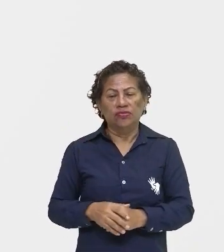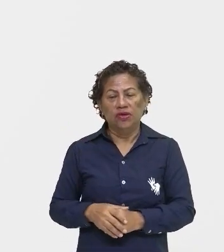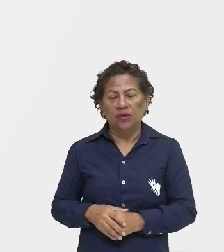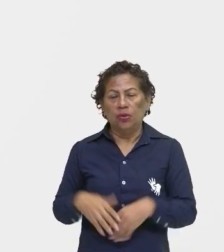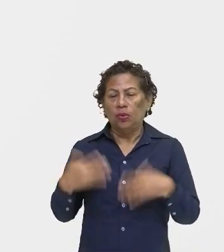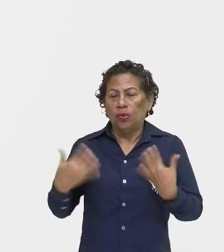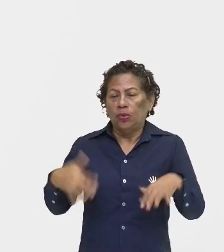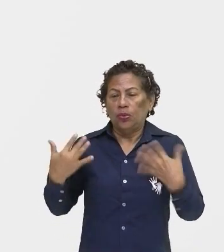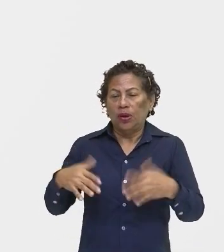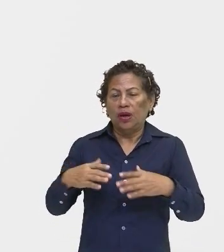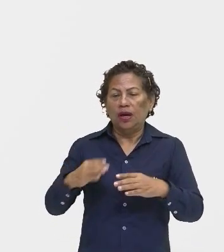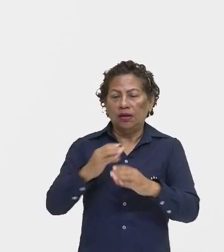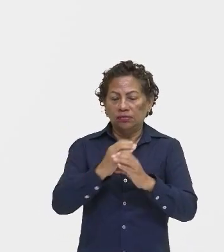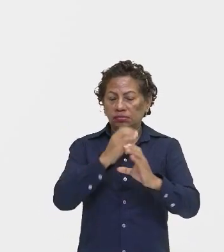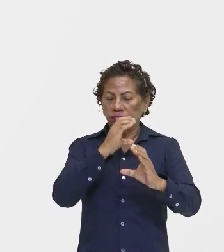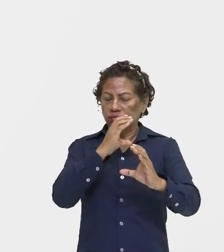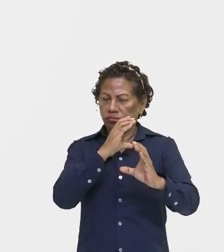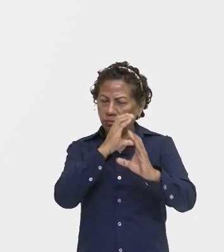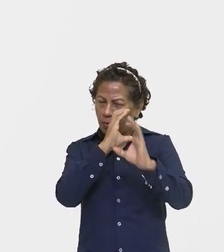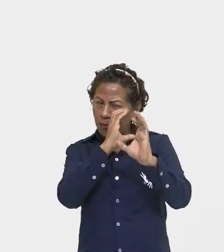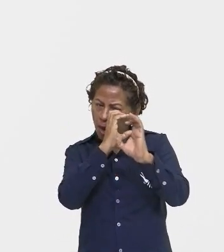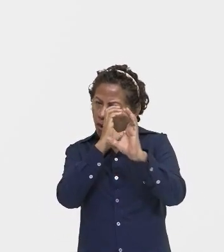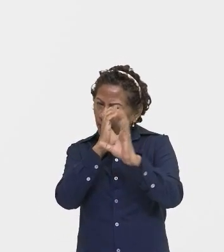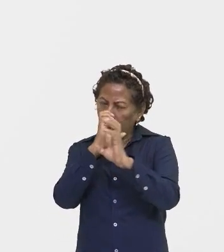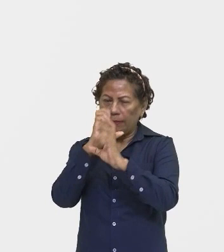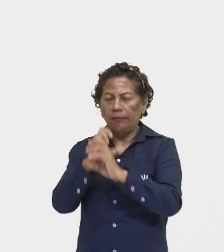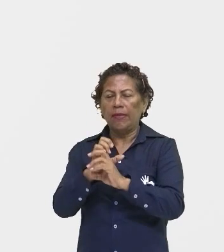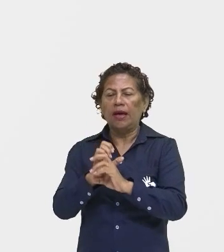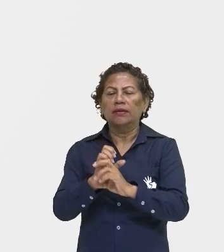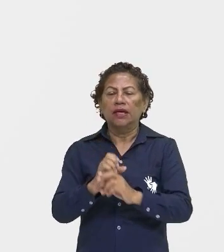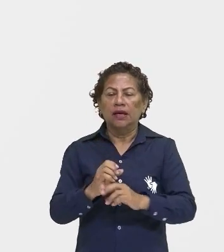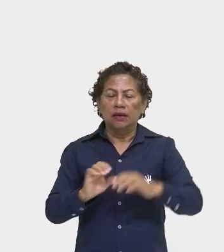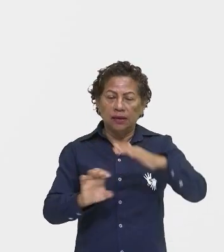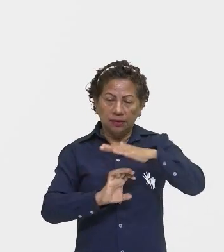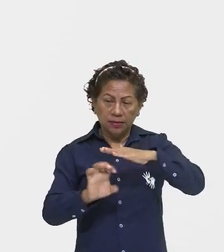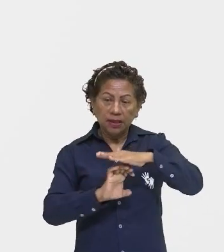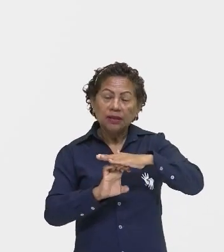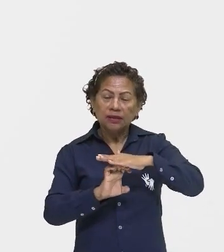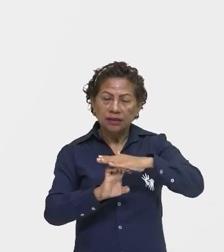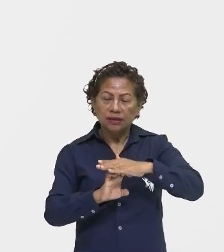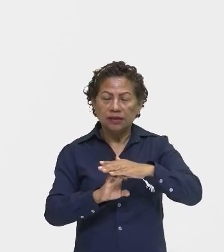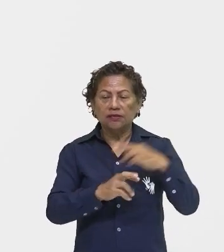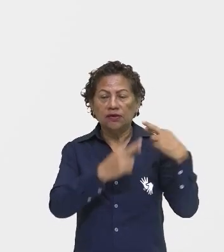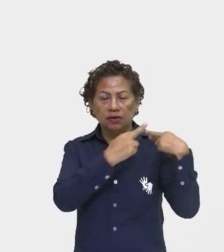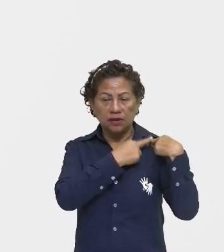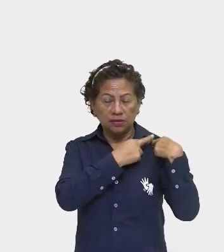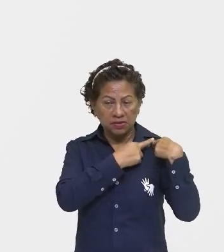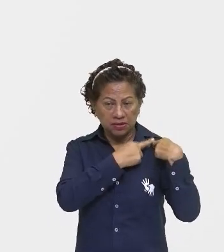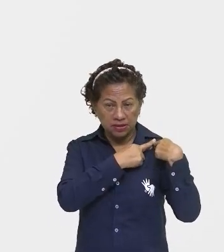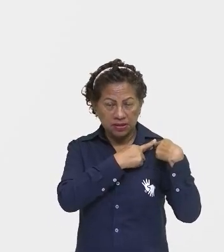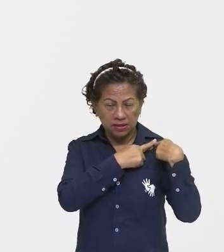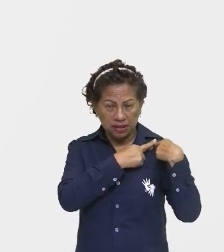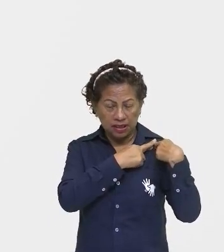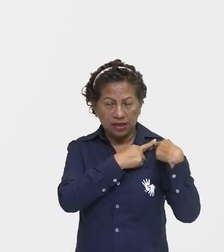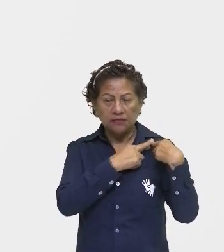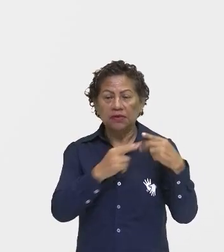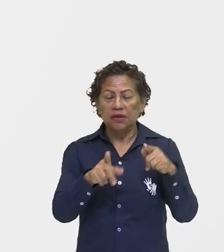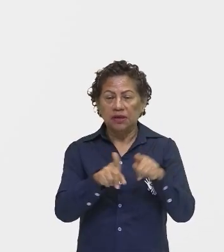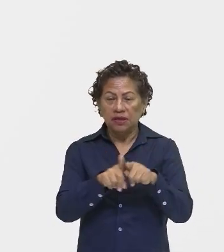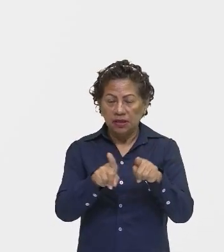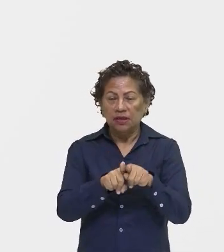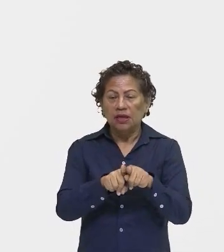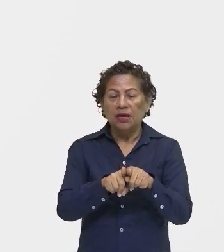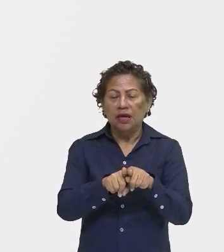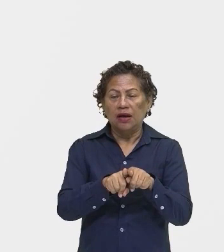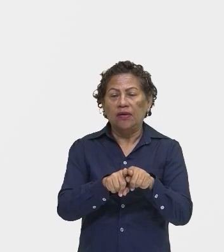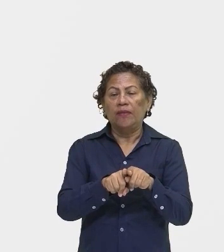colocada no mercado. A empresa responsável por essa modernização também foi a Kodak, que criou